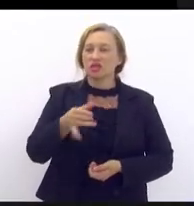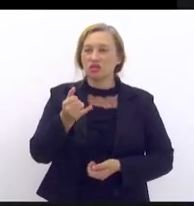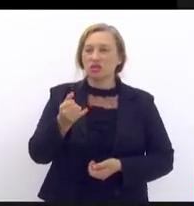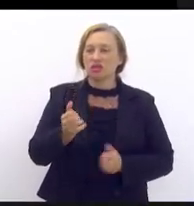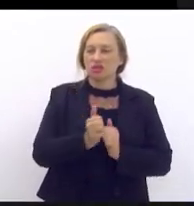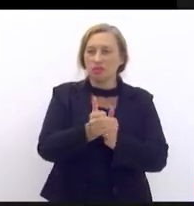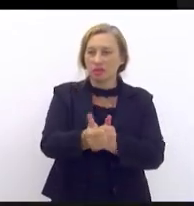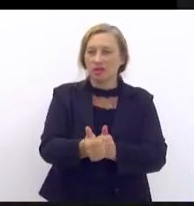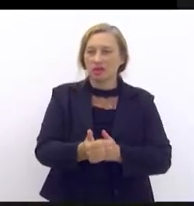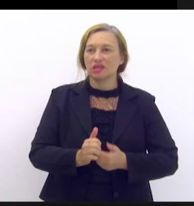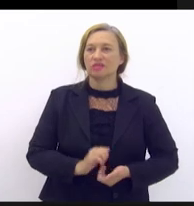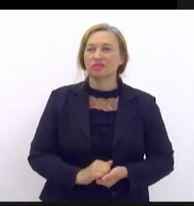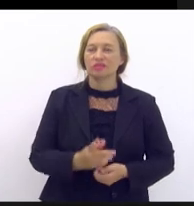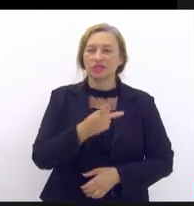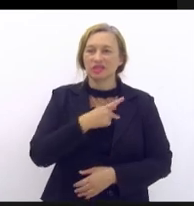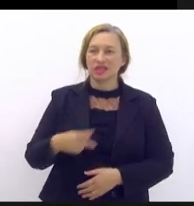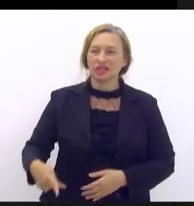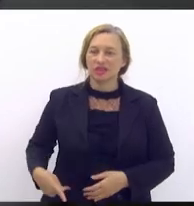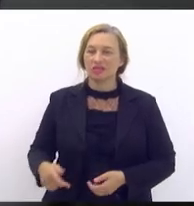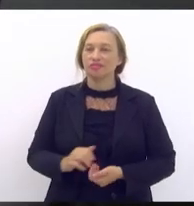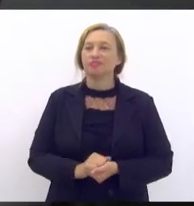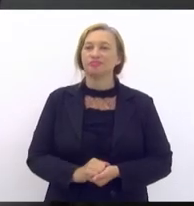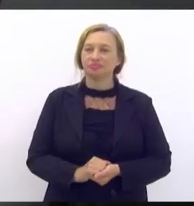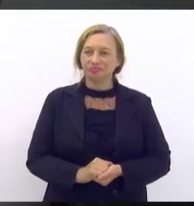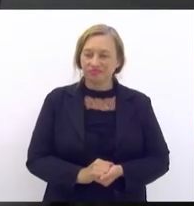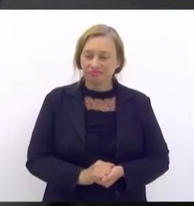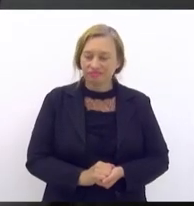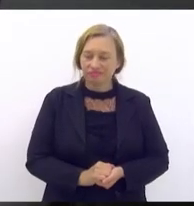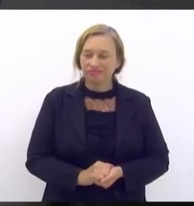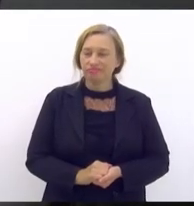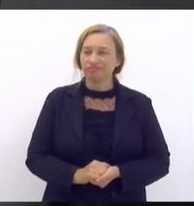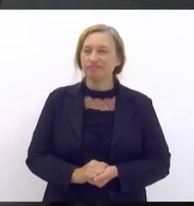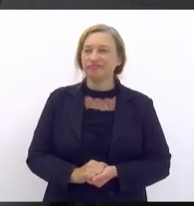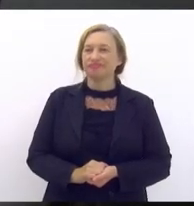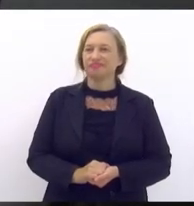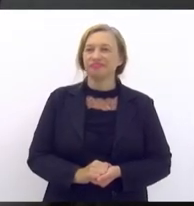deputada, presente. Acompanha a CCJ.